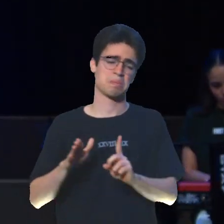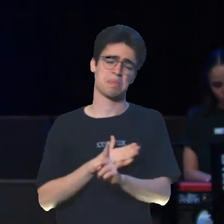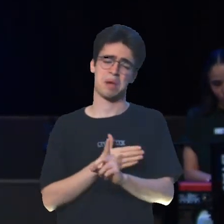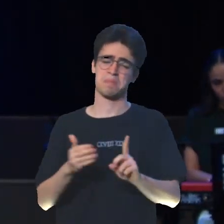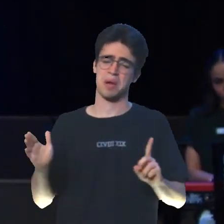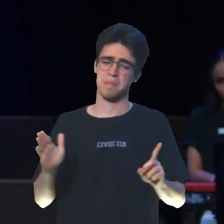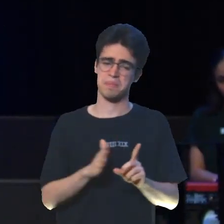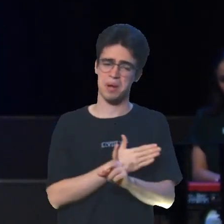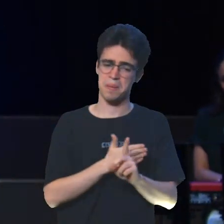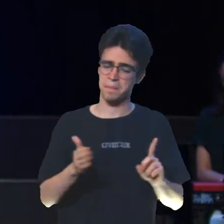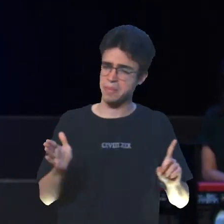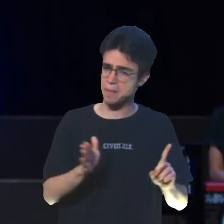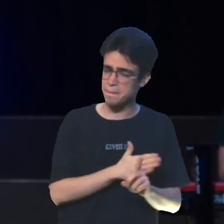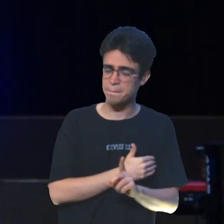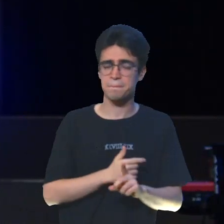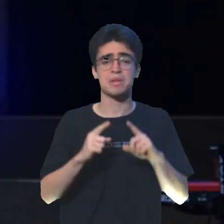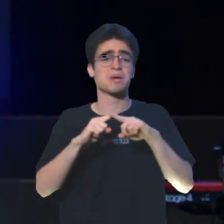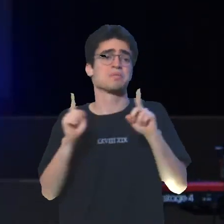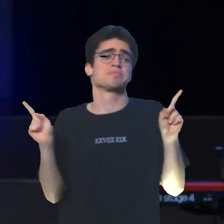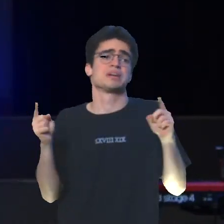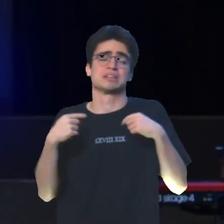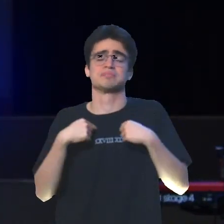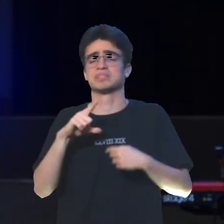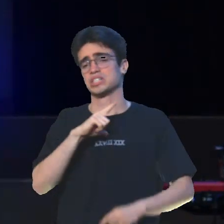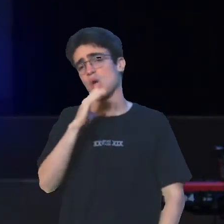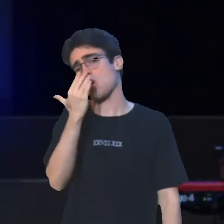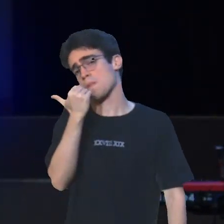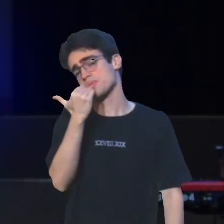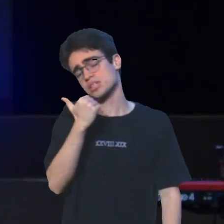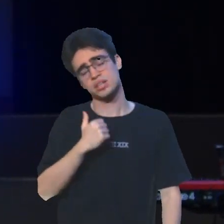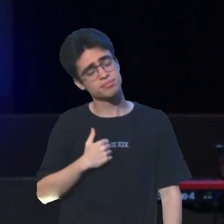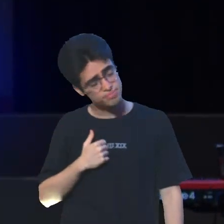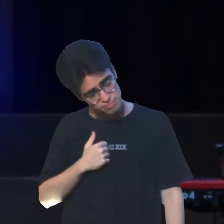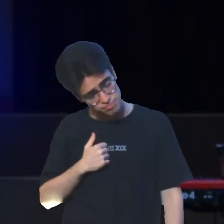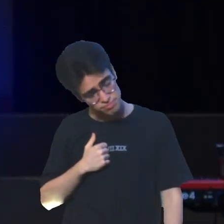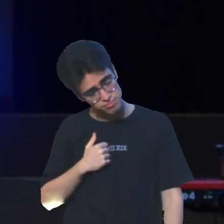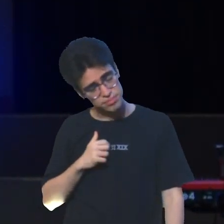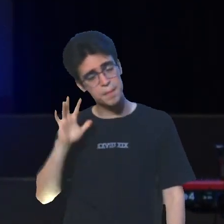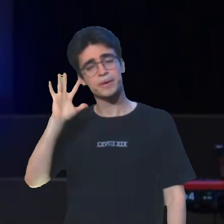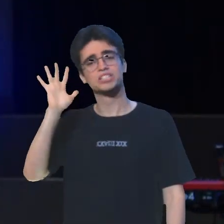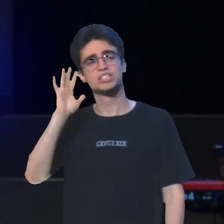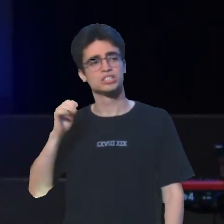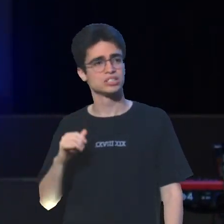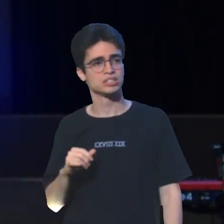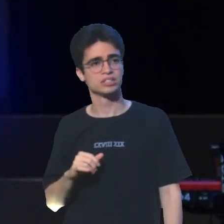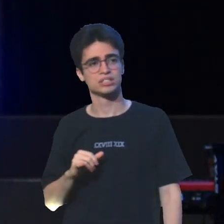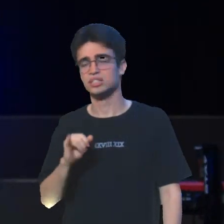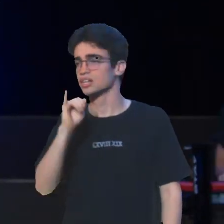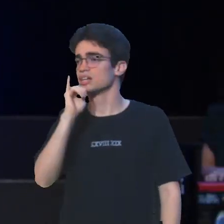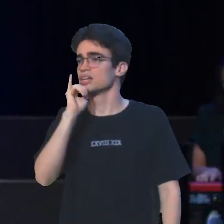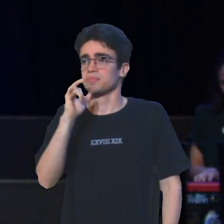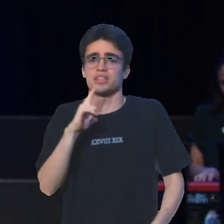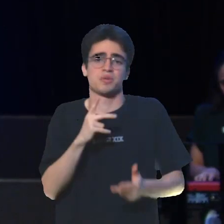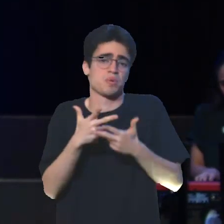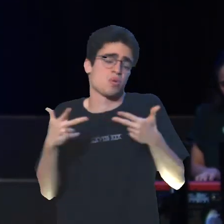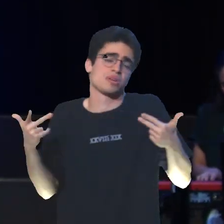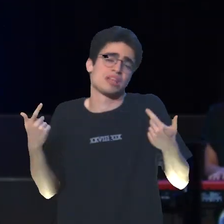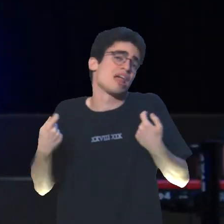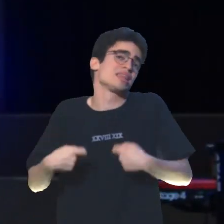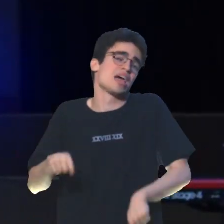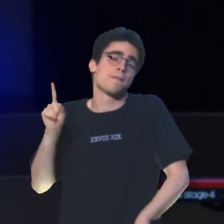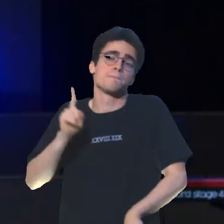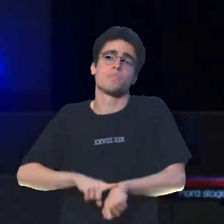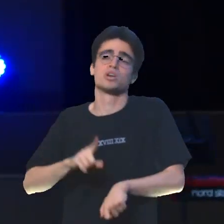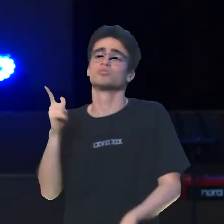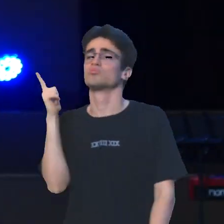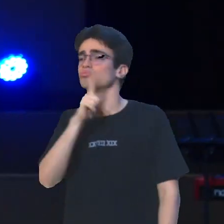amordaçados, mas pelo menos vocês têm comida. Pelo menos uma necessidade momentânea